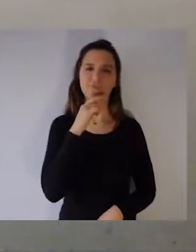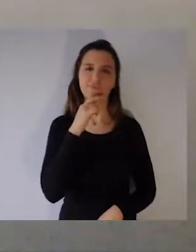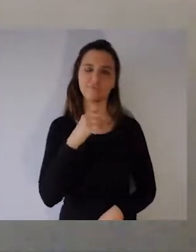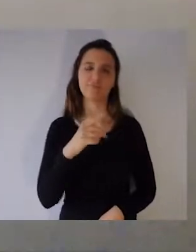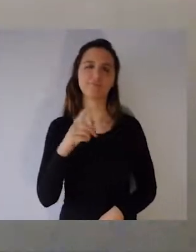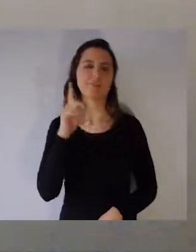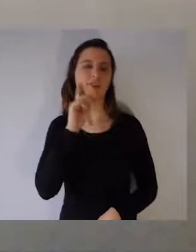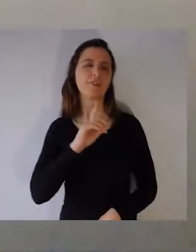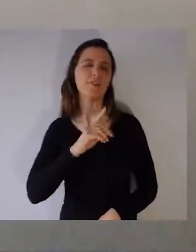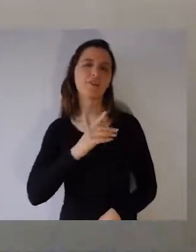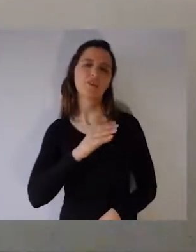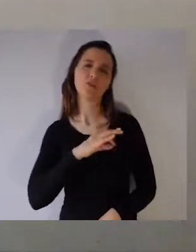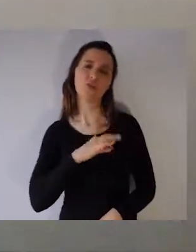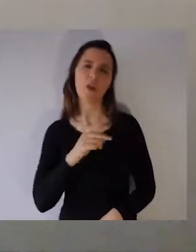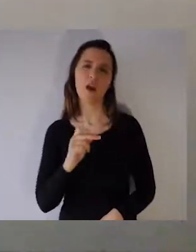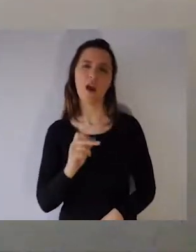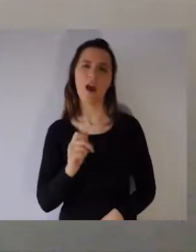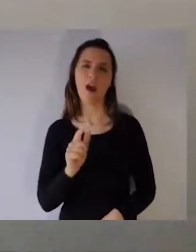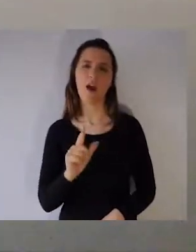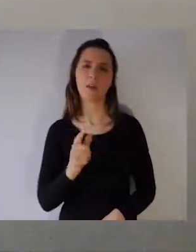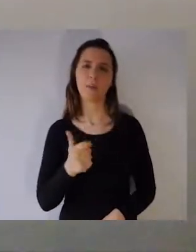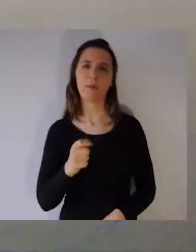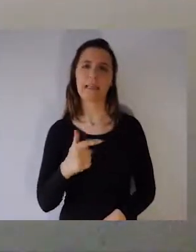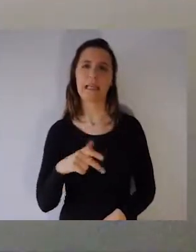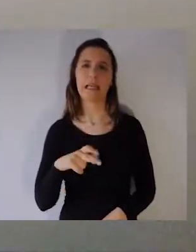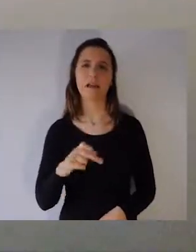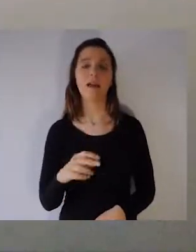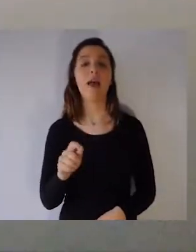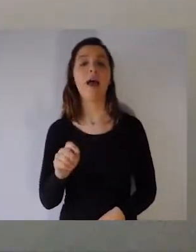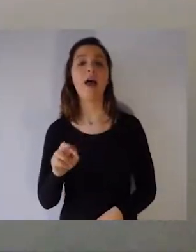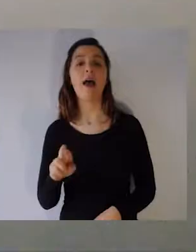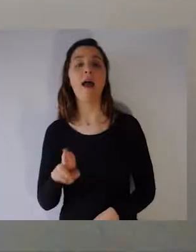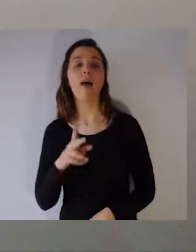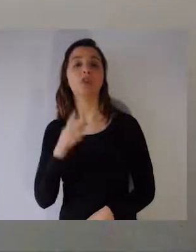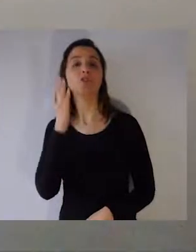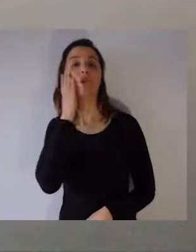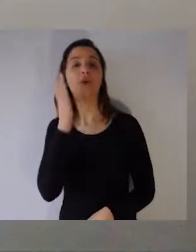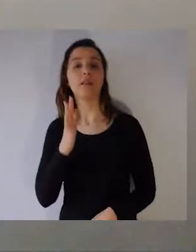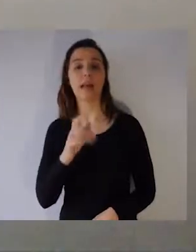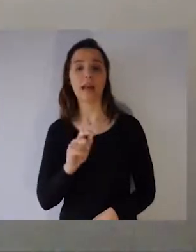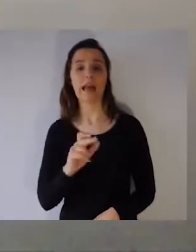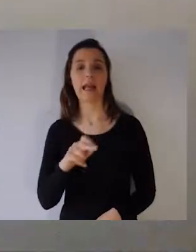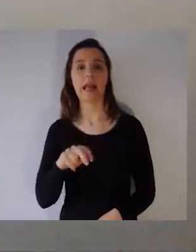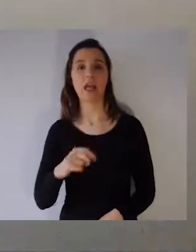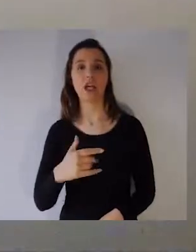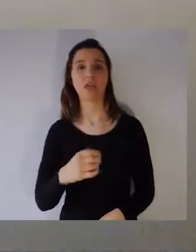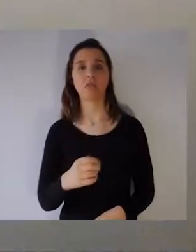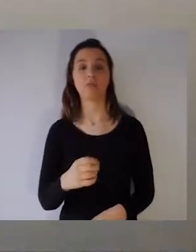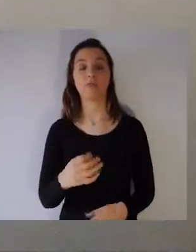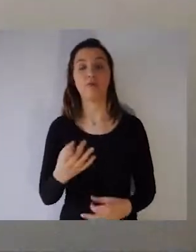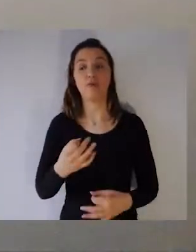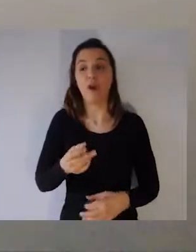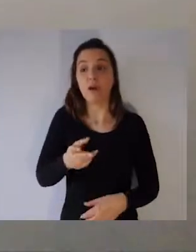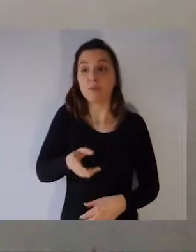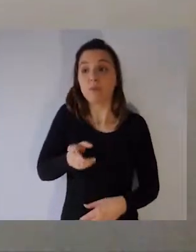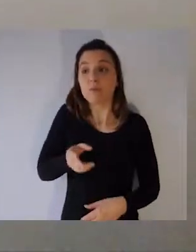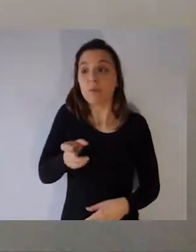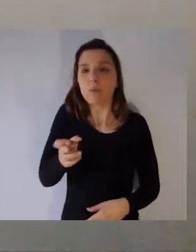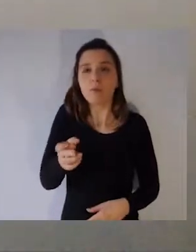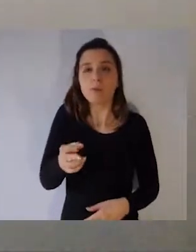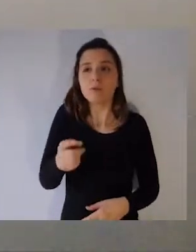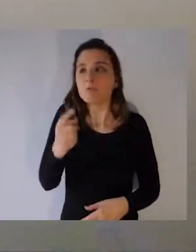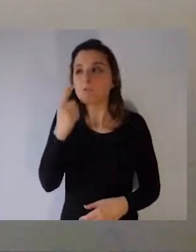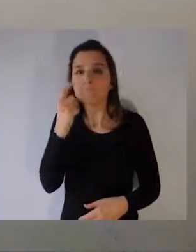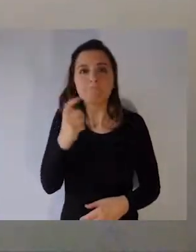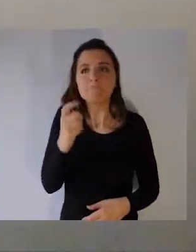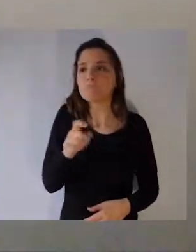a dona Albertina da ex-pensão Ernesto, que fora por aí fora a